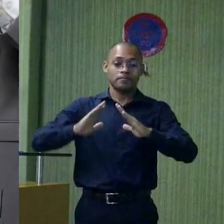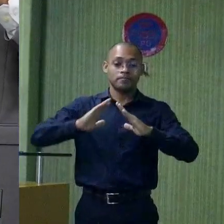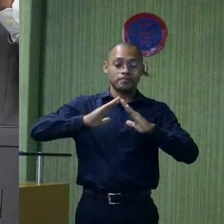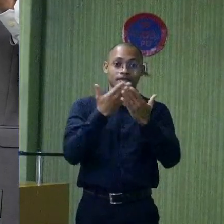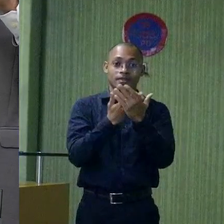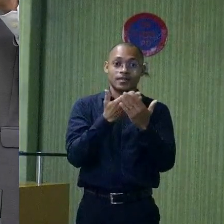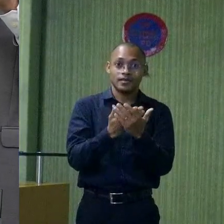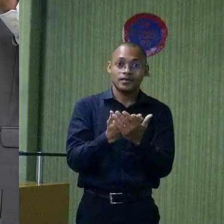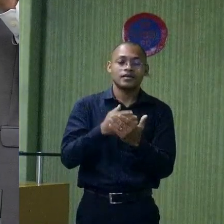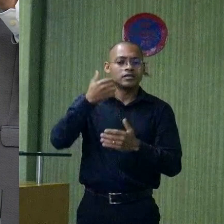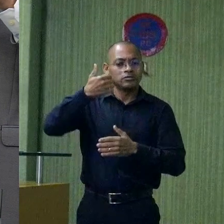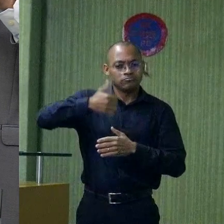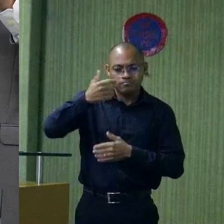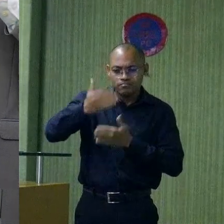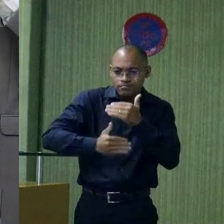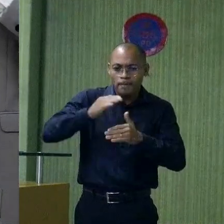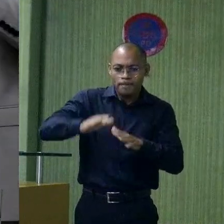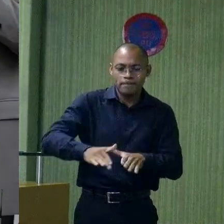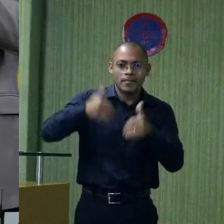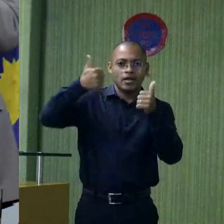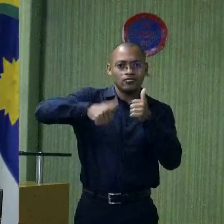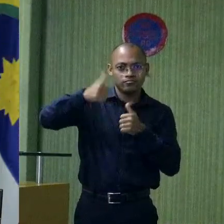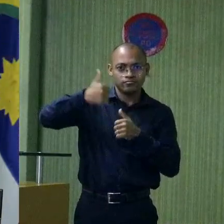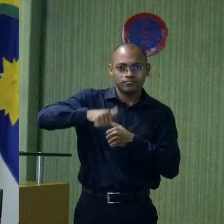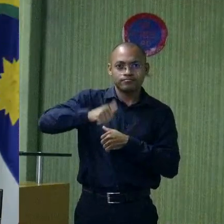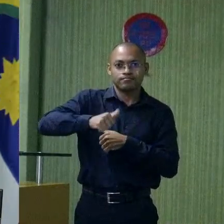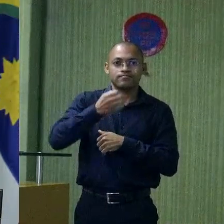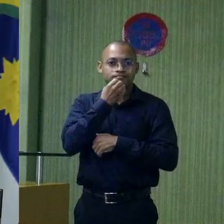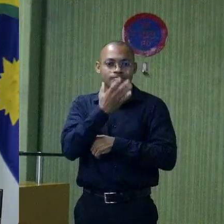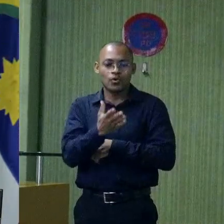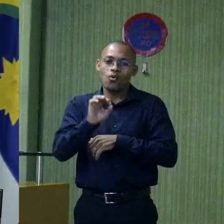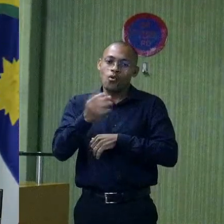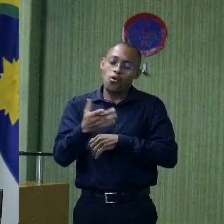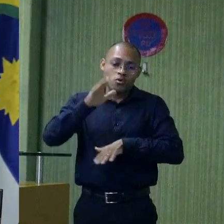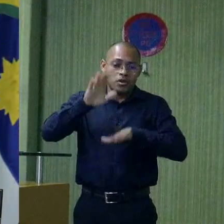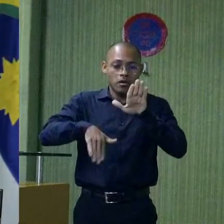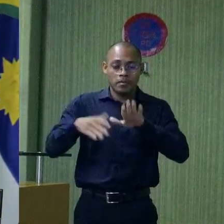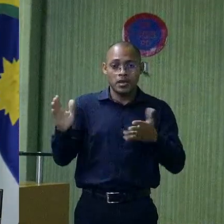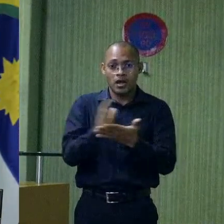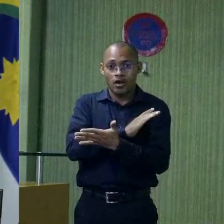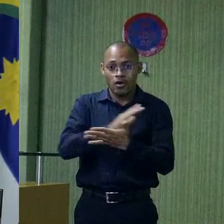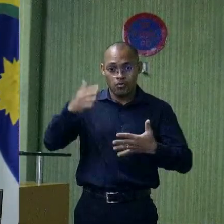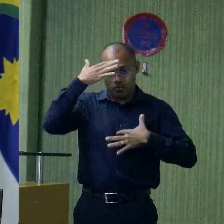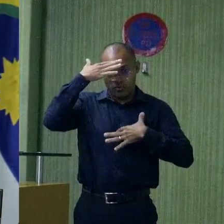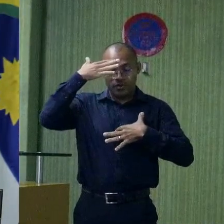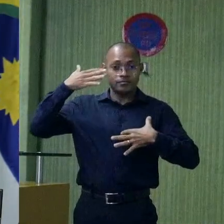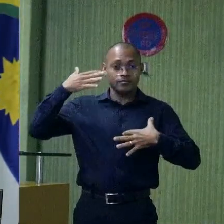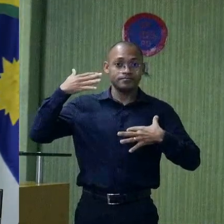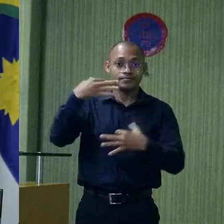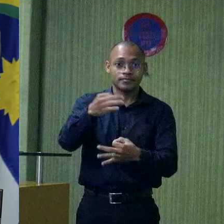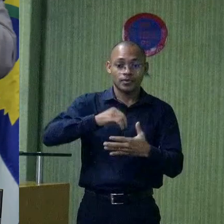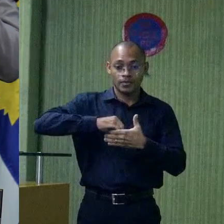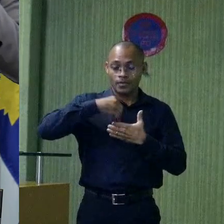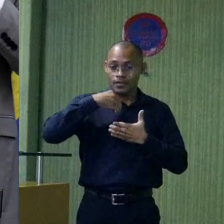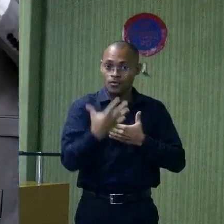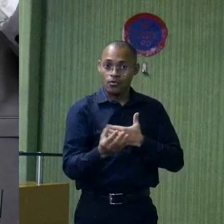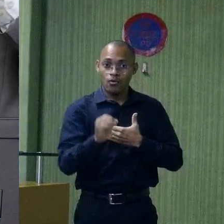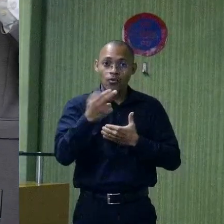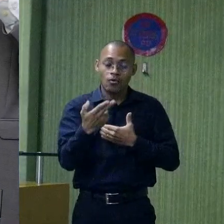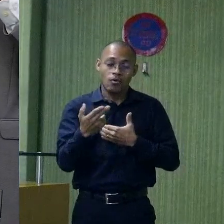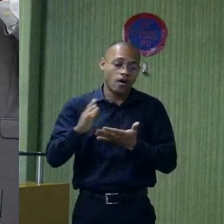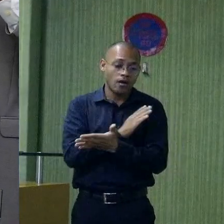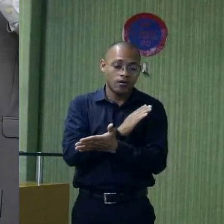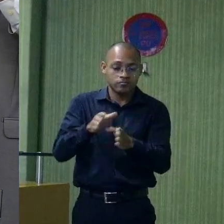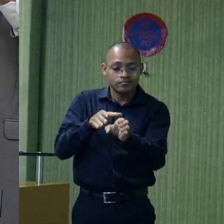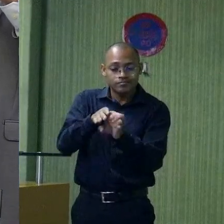especial daquela escola né ou evita uma determinada atitude que foi em desacordo com o regimento da escola ou mesmo com as orientações